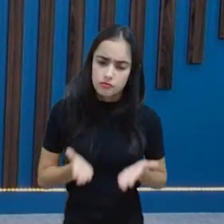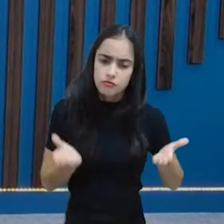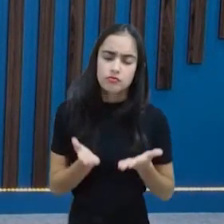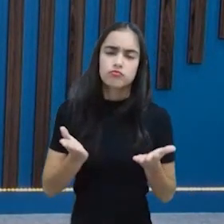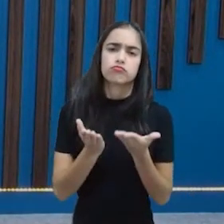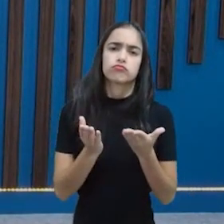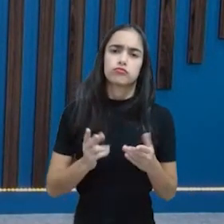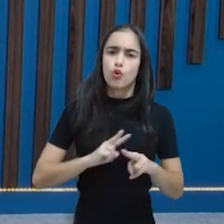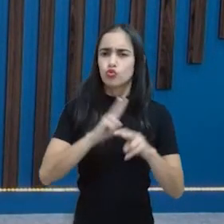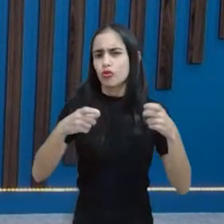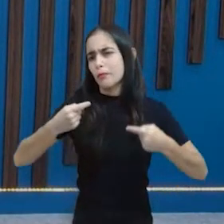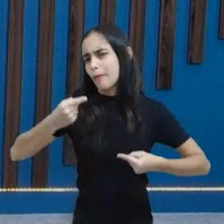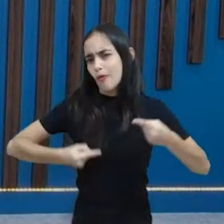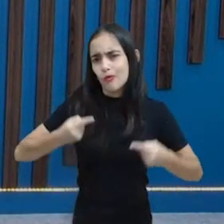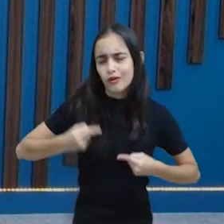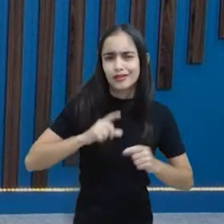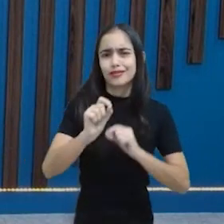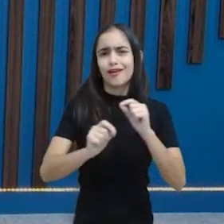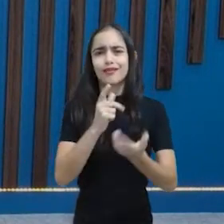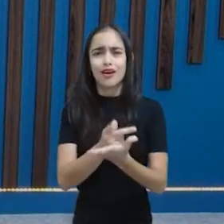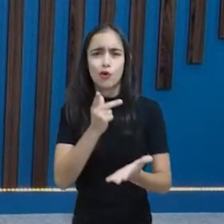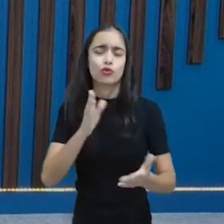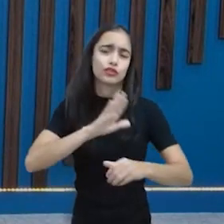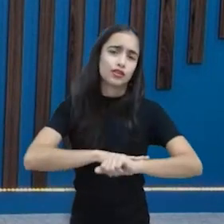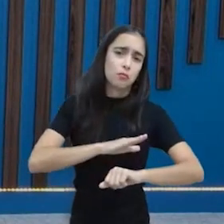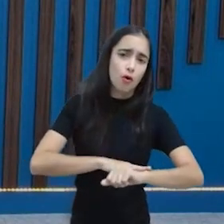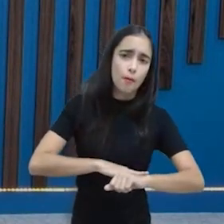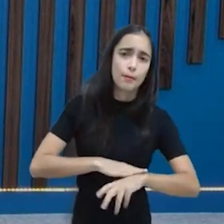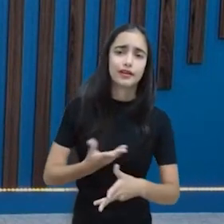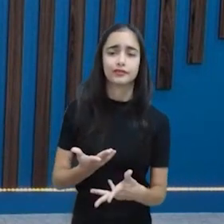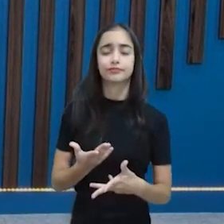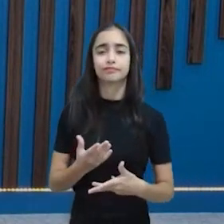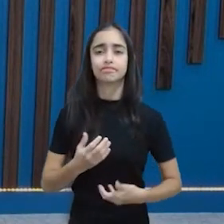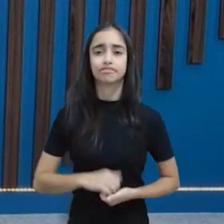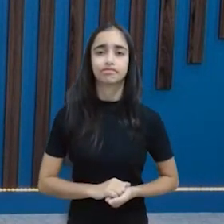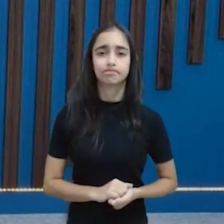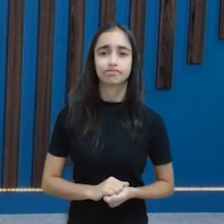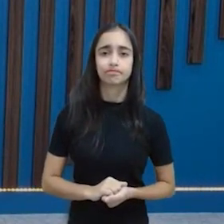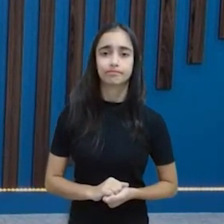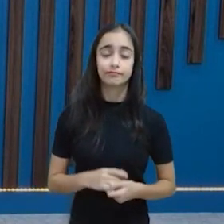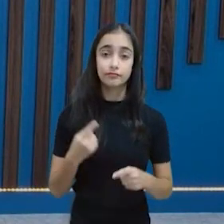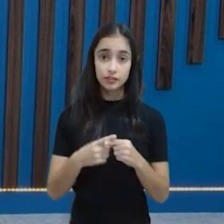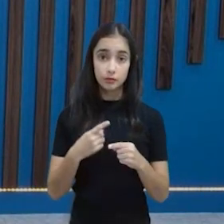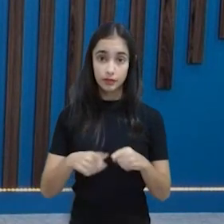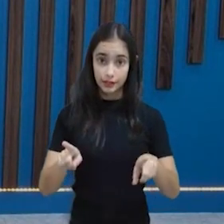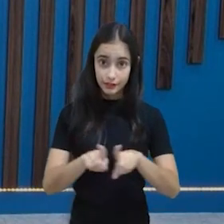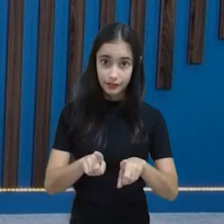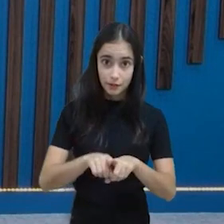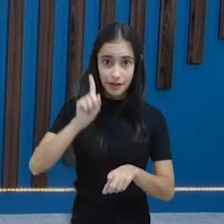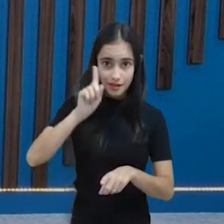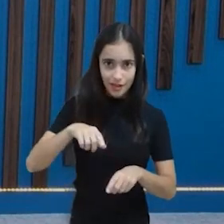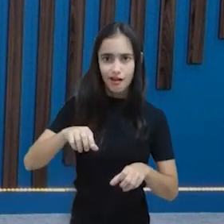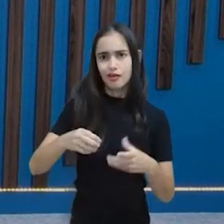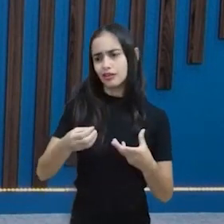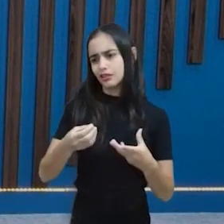questões políticas, o que é que está acontecendo ali, né, no nosso entorno, porque isso também é exercer a cidadania,